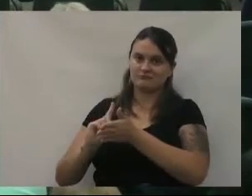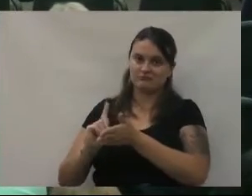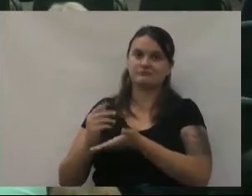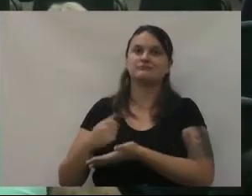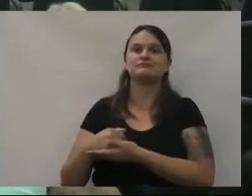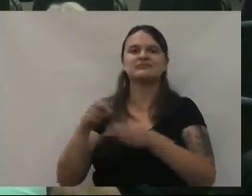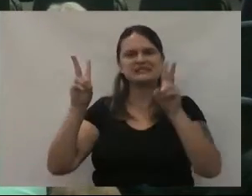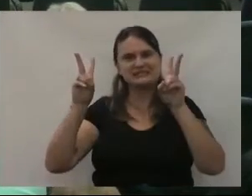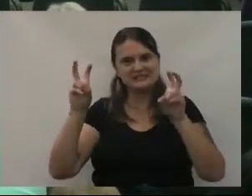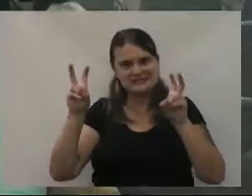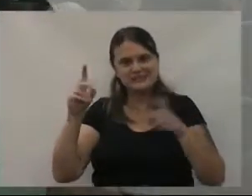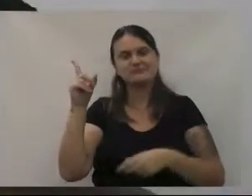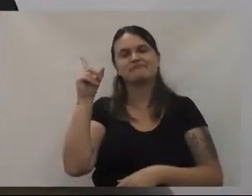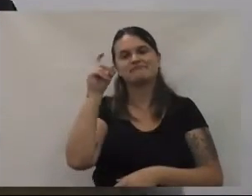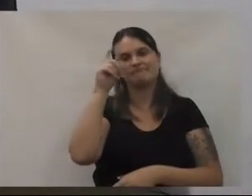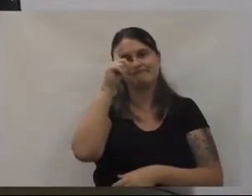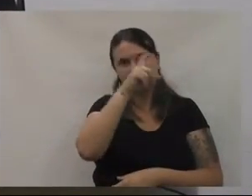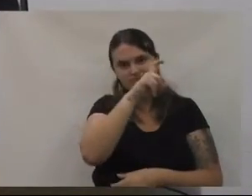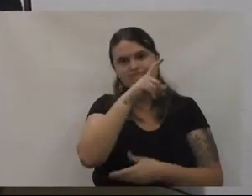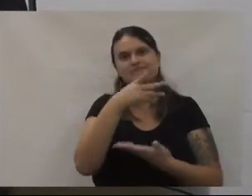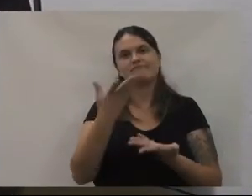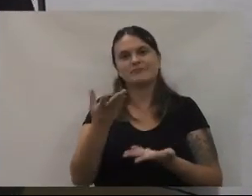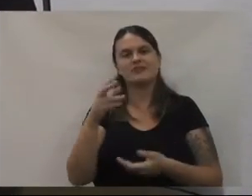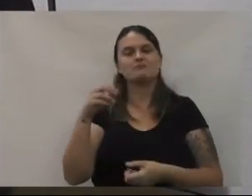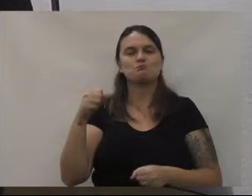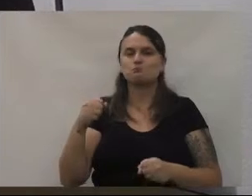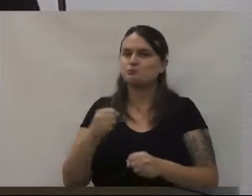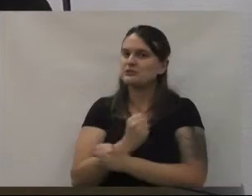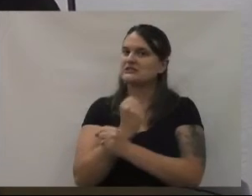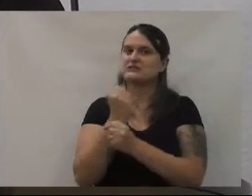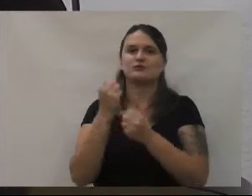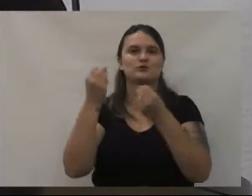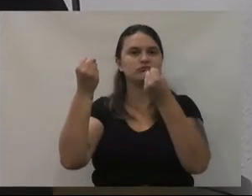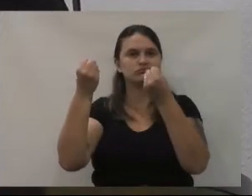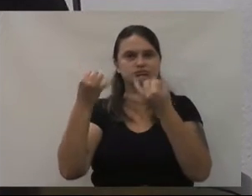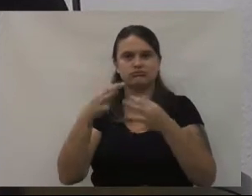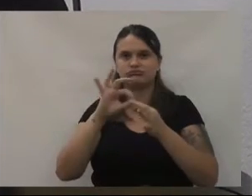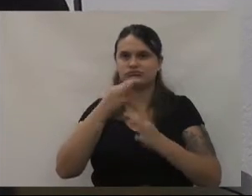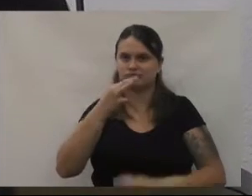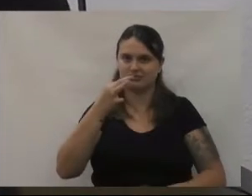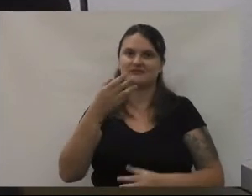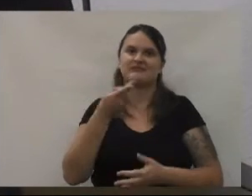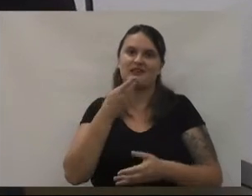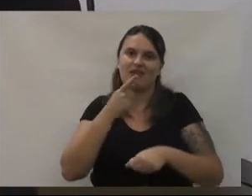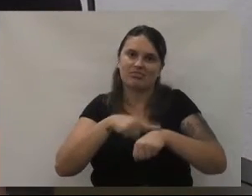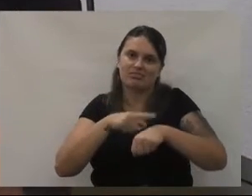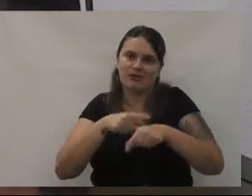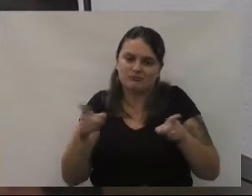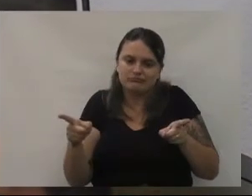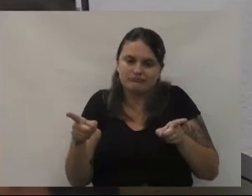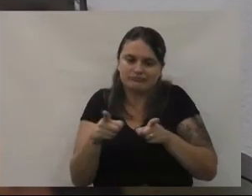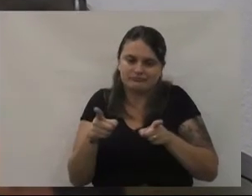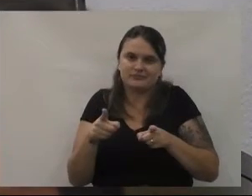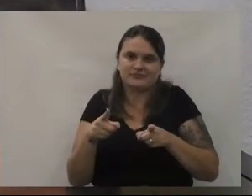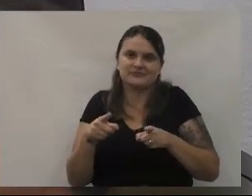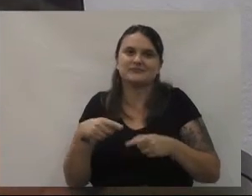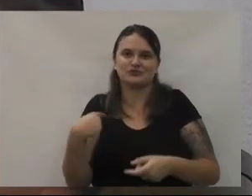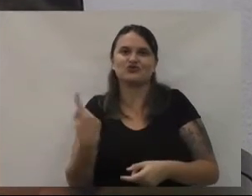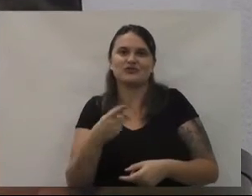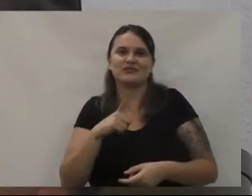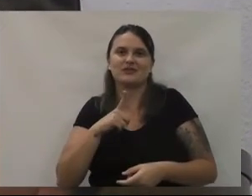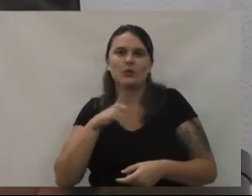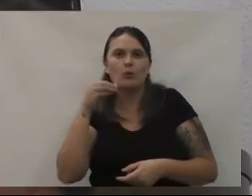um tema extremamente difícil, lógico que seria impossível abordar, né, nesse teremos mais